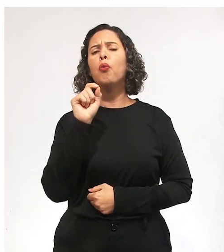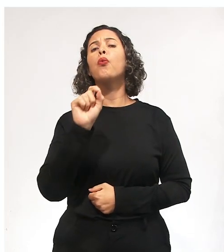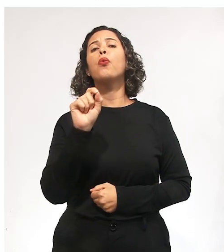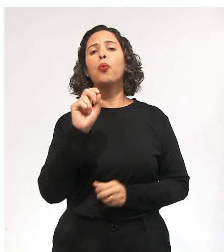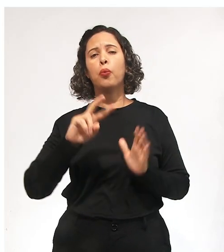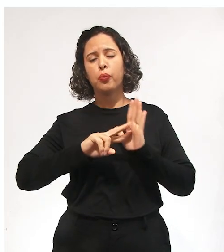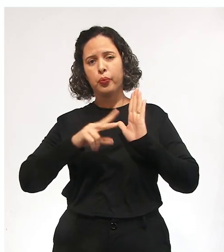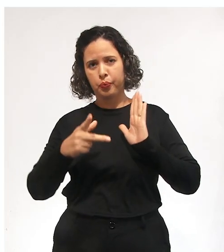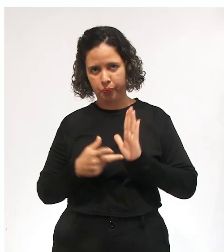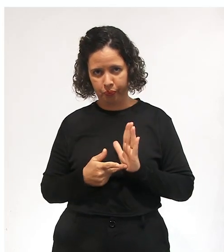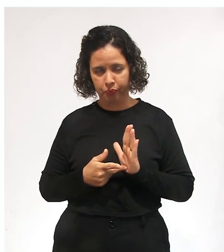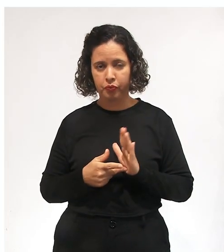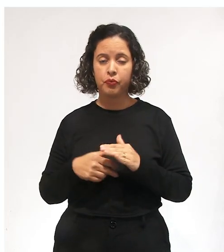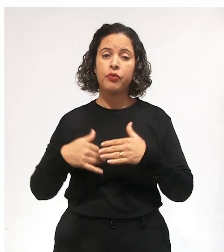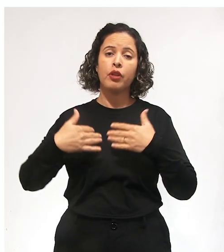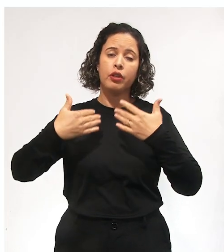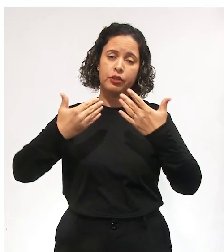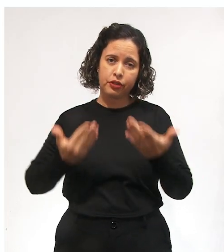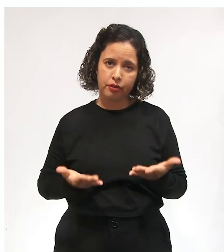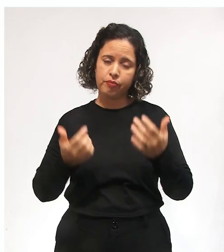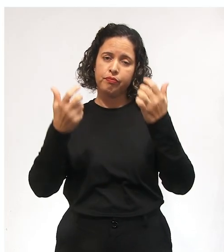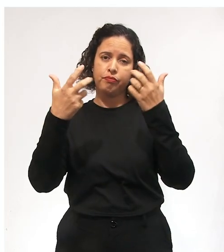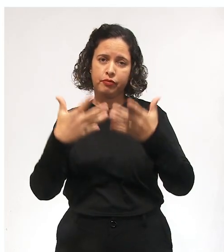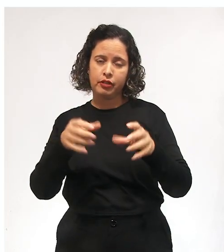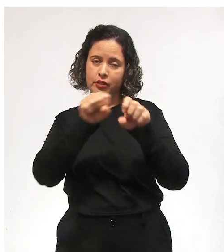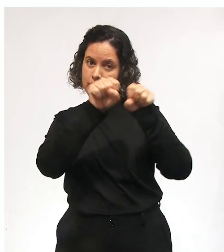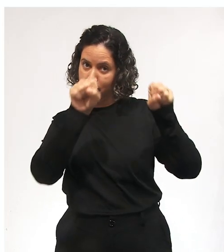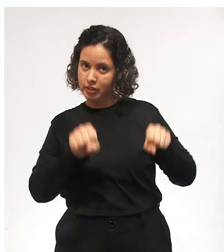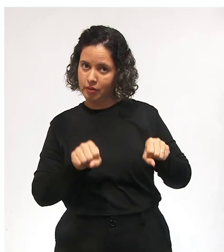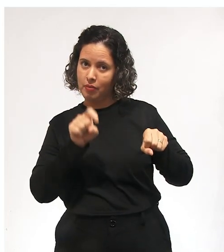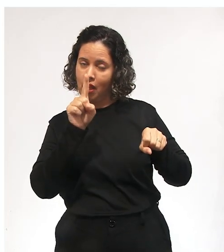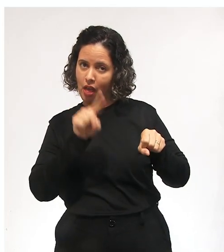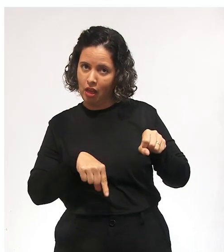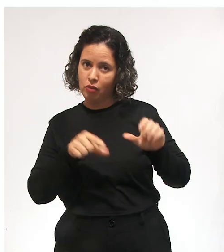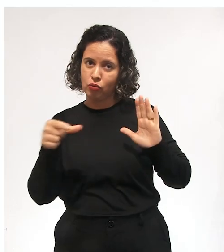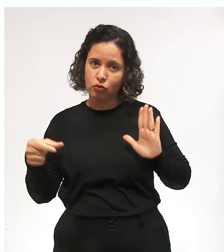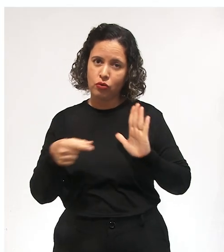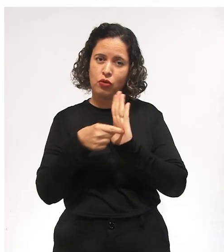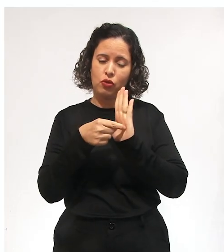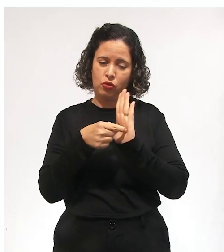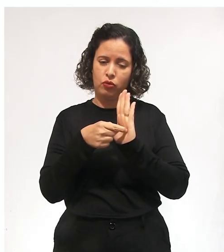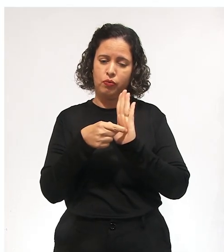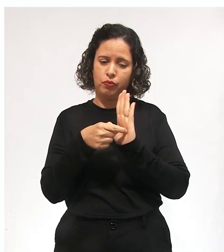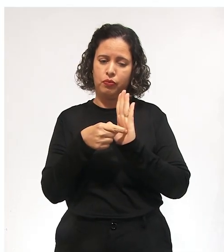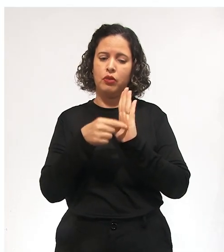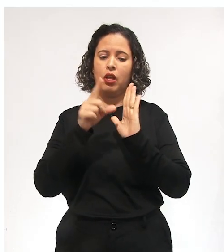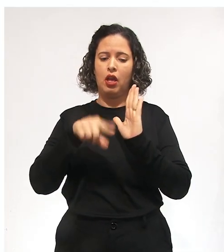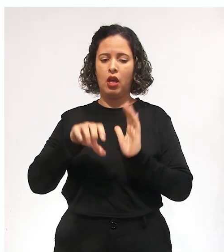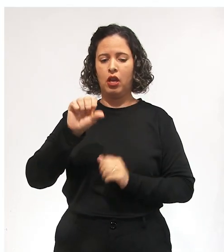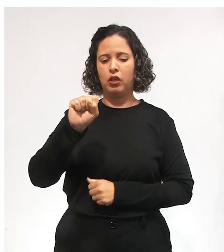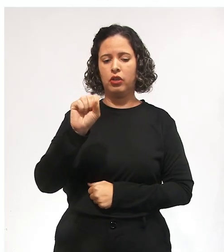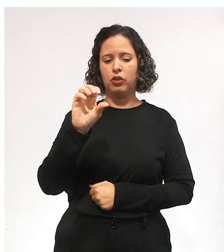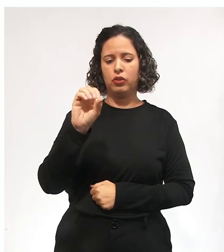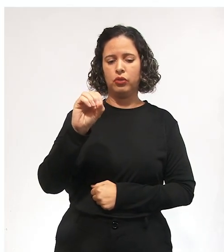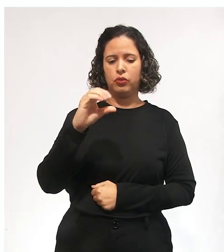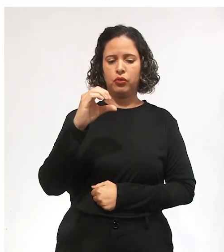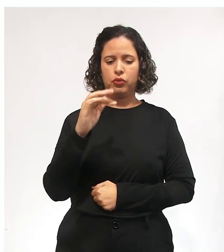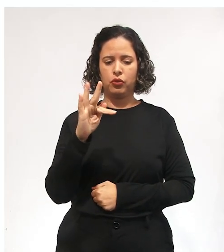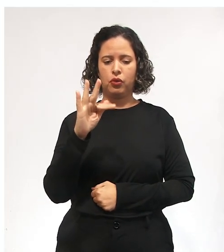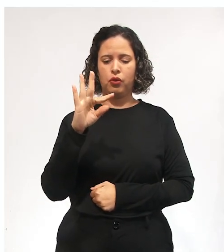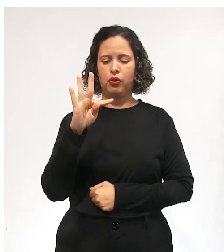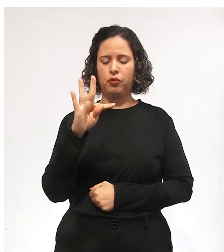quê? Bom, a gente está falando que é sistema, então é um software. Se ele é operacional, esse nome aqui diz